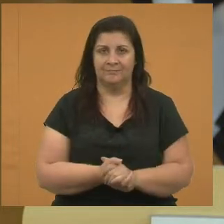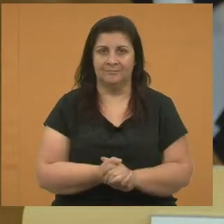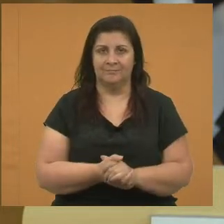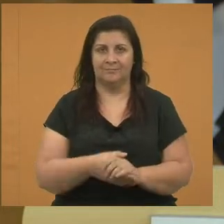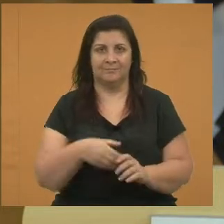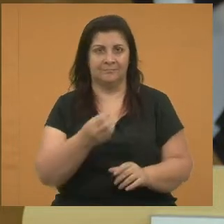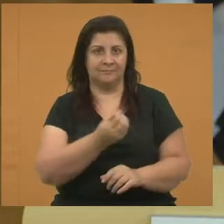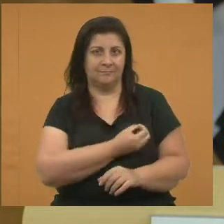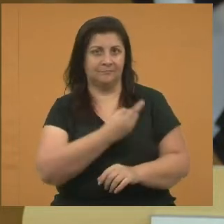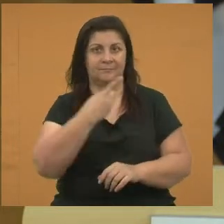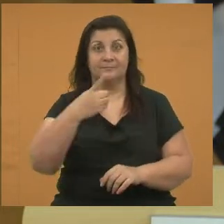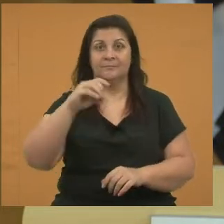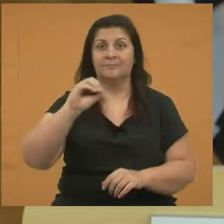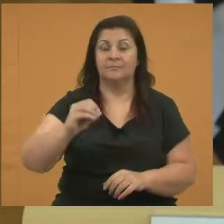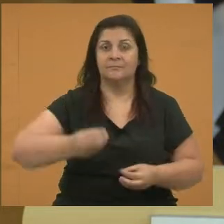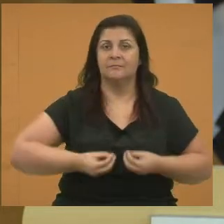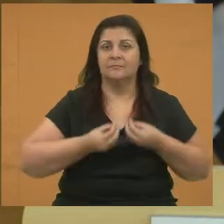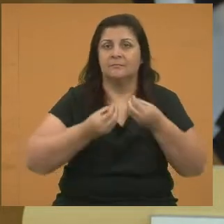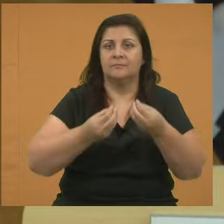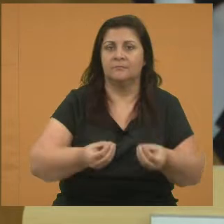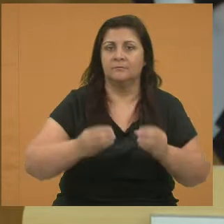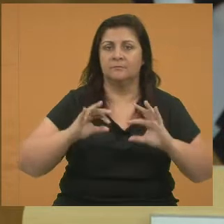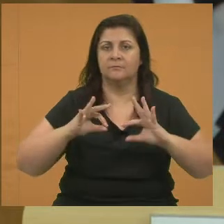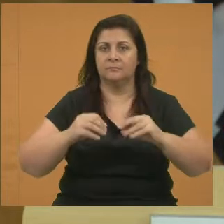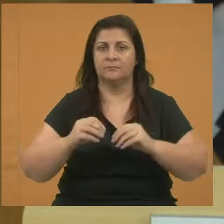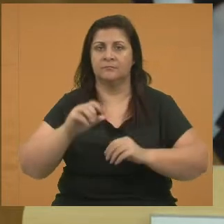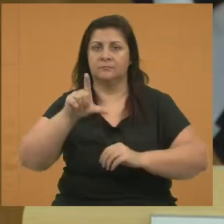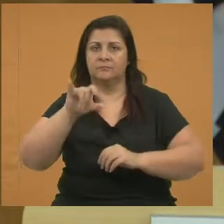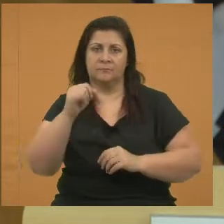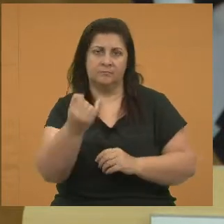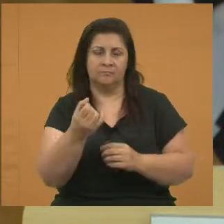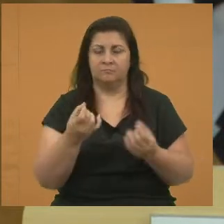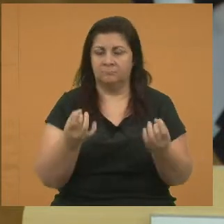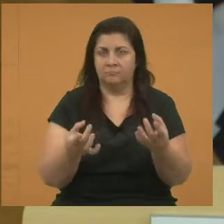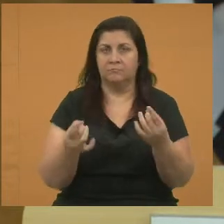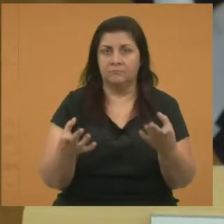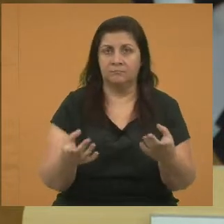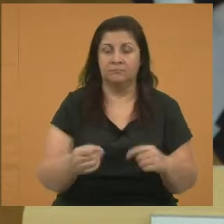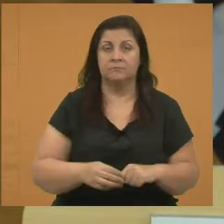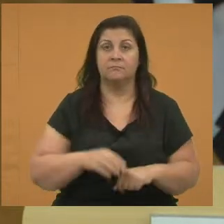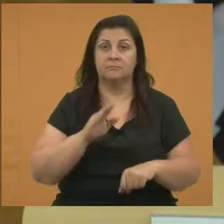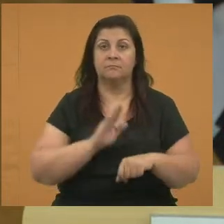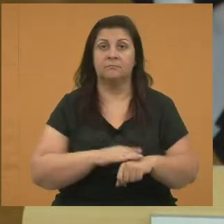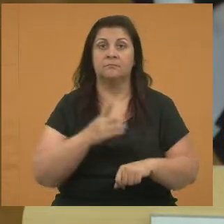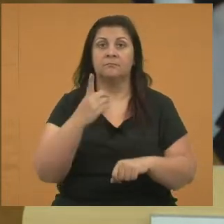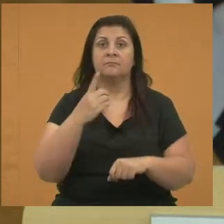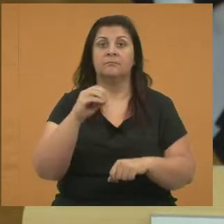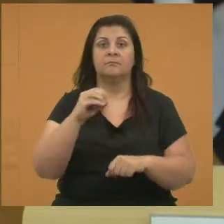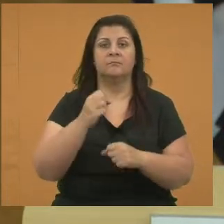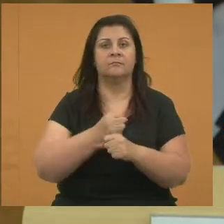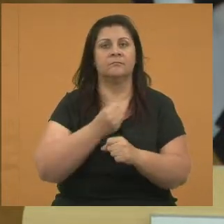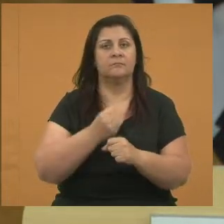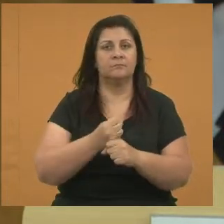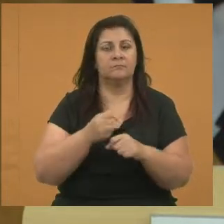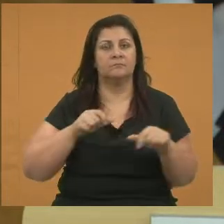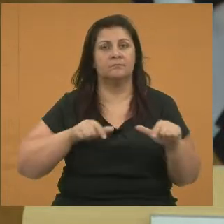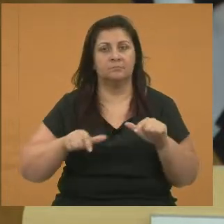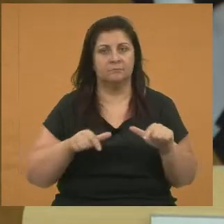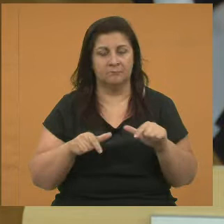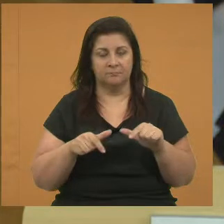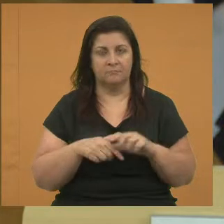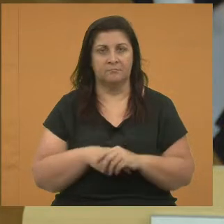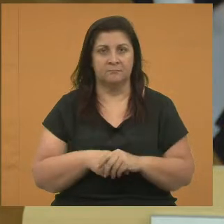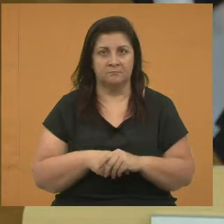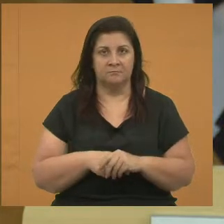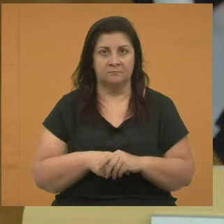a ser concedido aos estabelecimentos comerciais com mais de 10 anos de atividade.